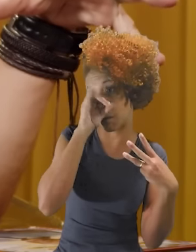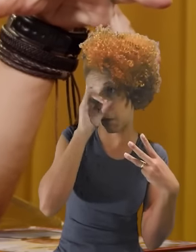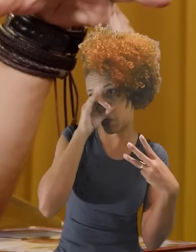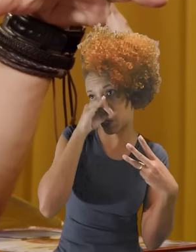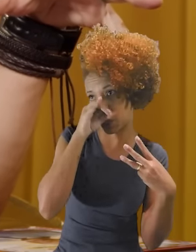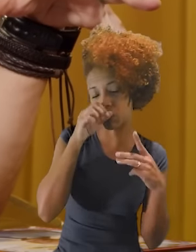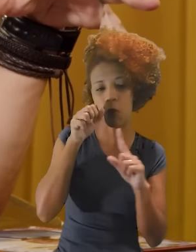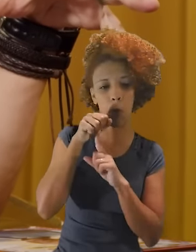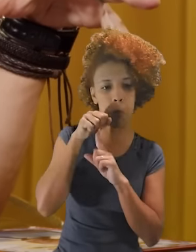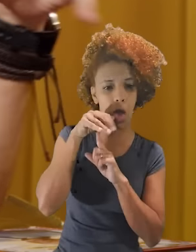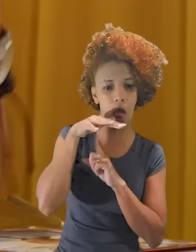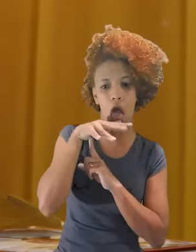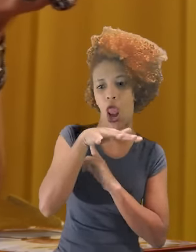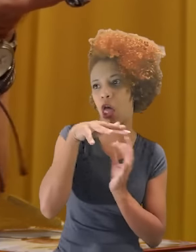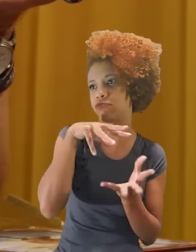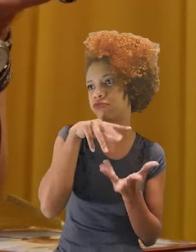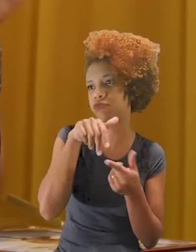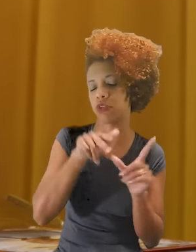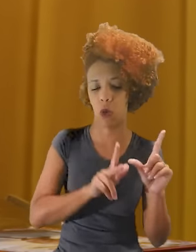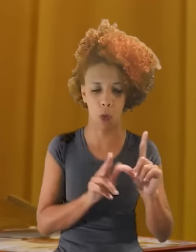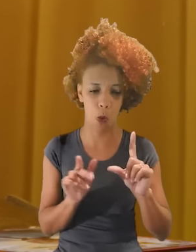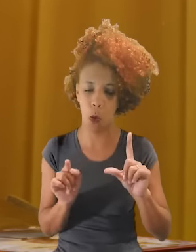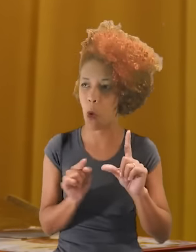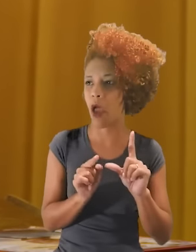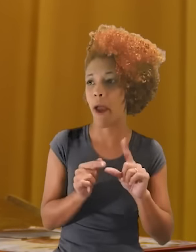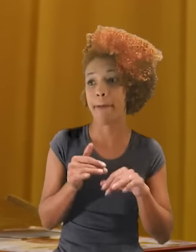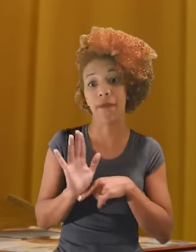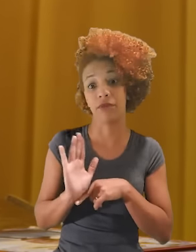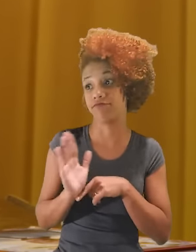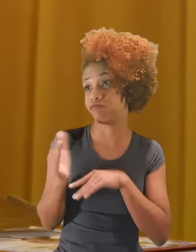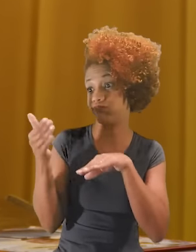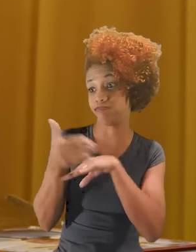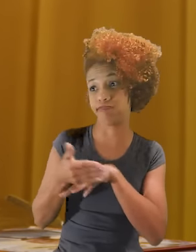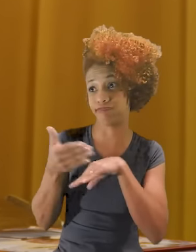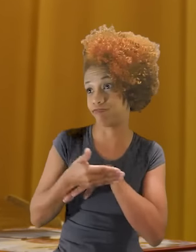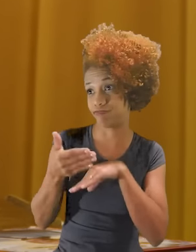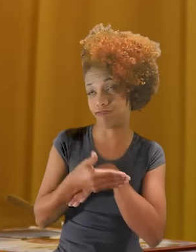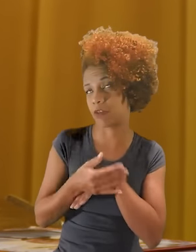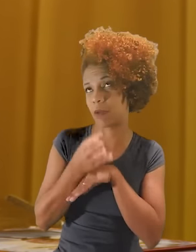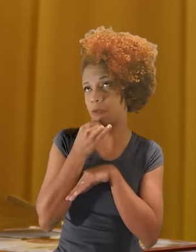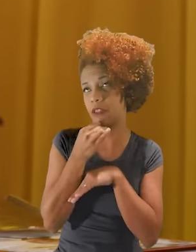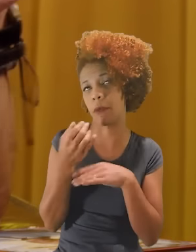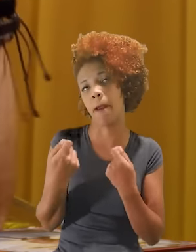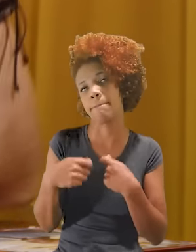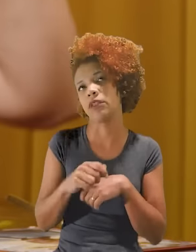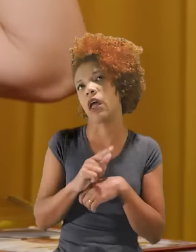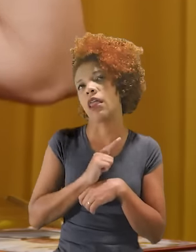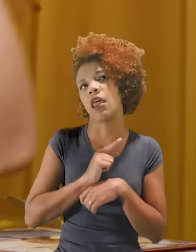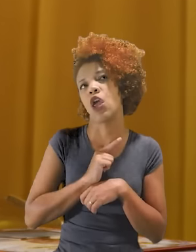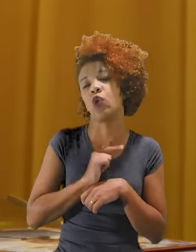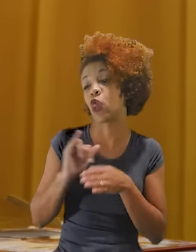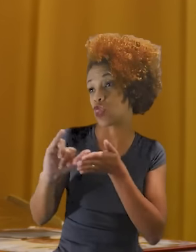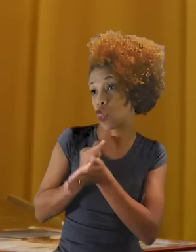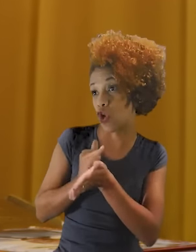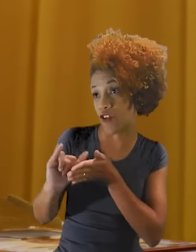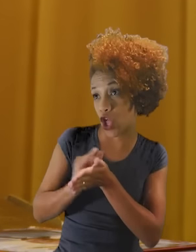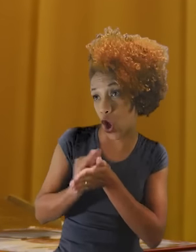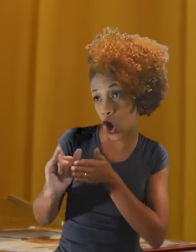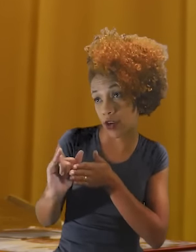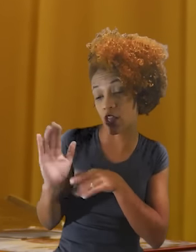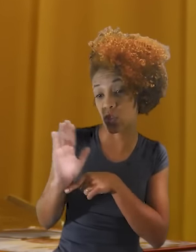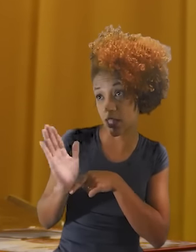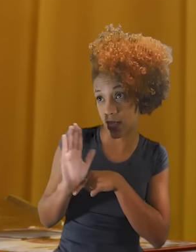explodiu no mundo inteiro, né? Foi a curta-metragem que mais ficou tempo em cartaz da história do cinema. Tipo assim, tanto que pra você ter uma ideia, em Nova York, nos